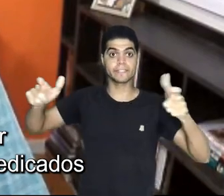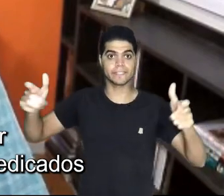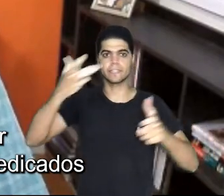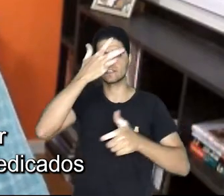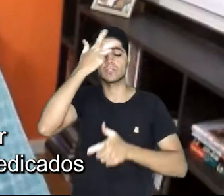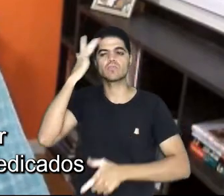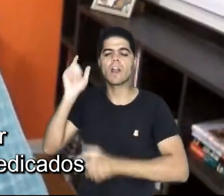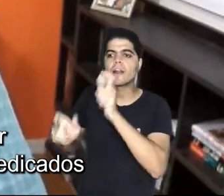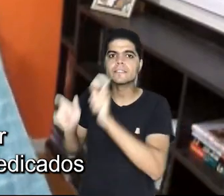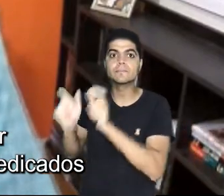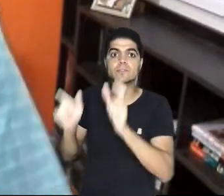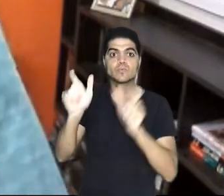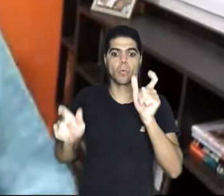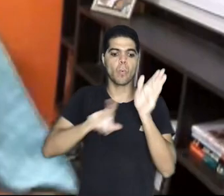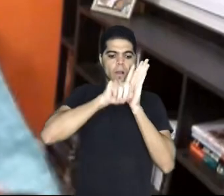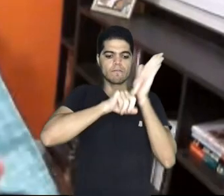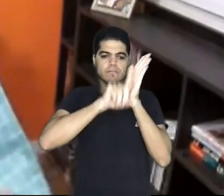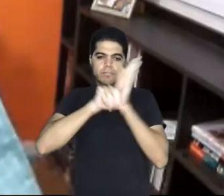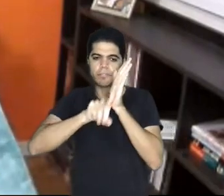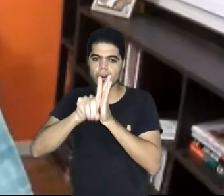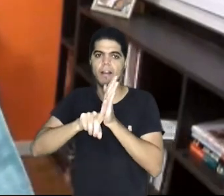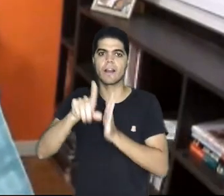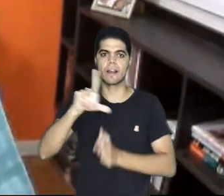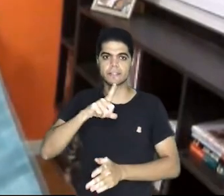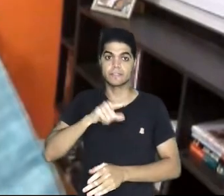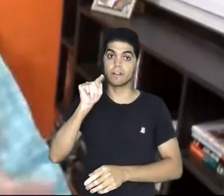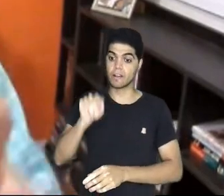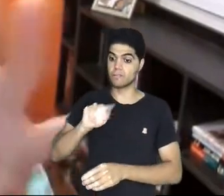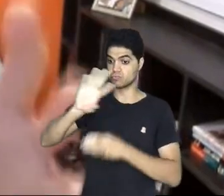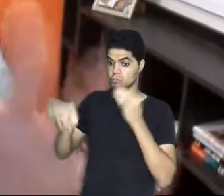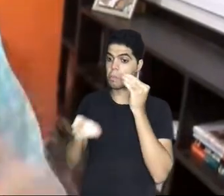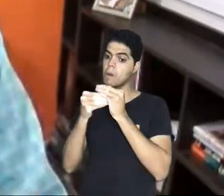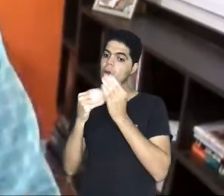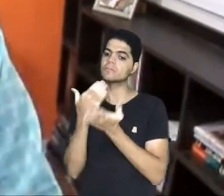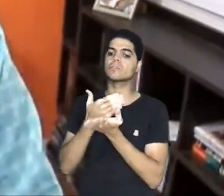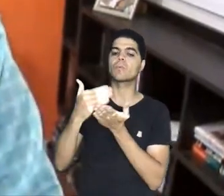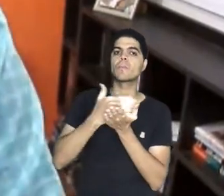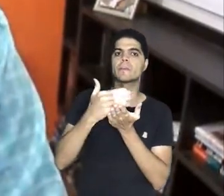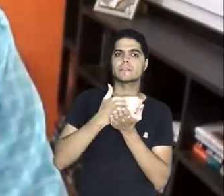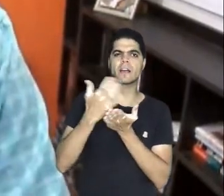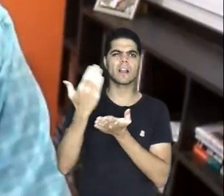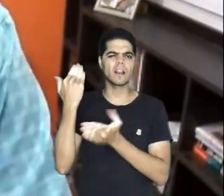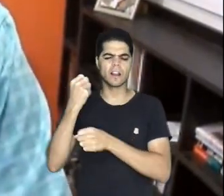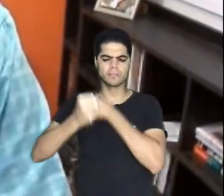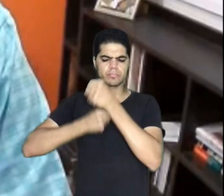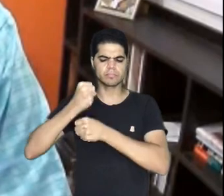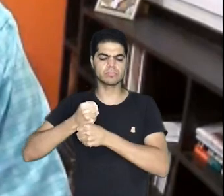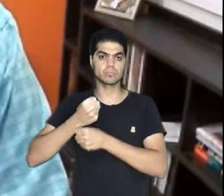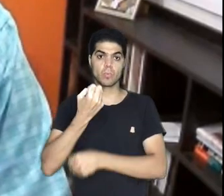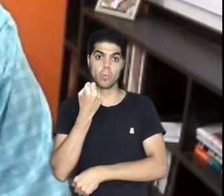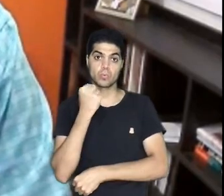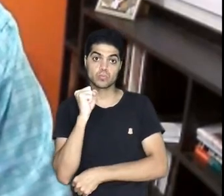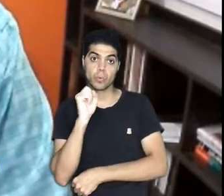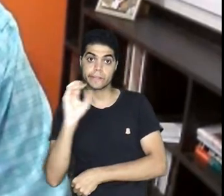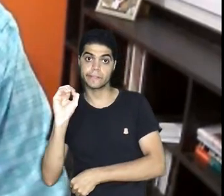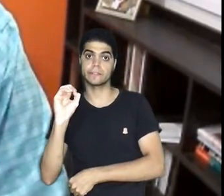investigadores a ele dedicados. O que é essa parcial reabilitação? Até começos dos anos 80, a independência